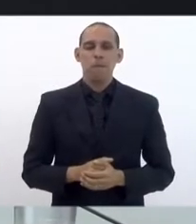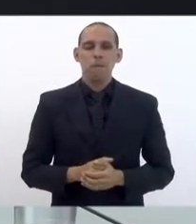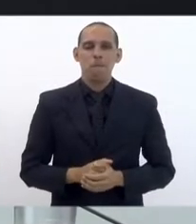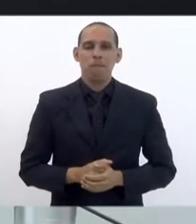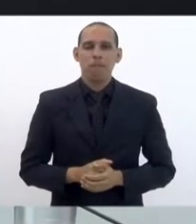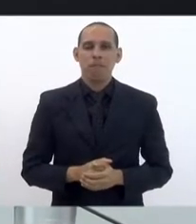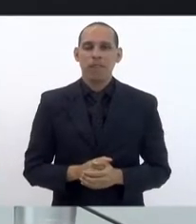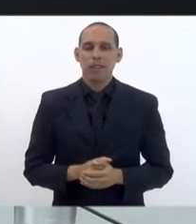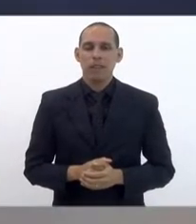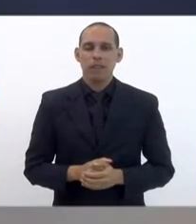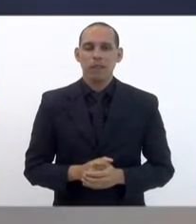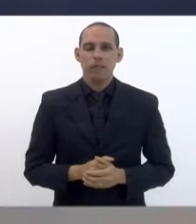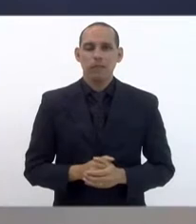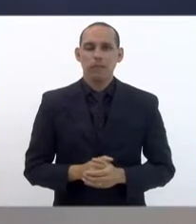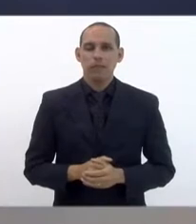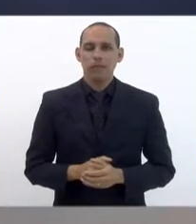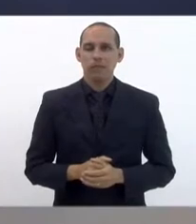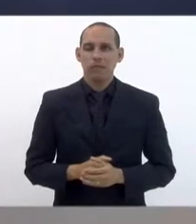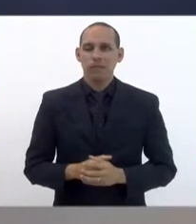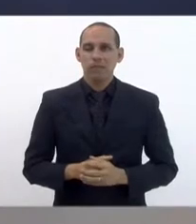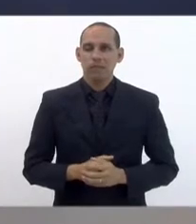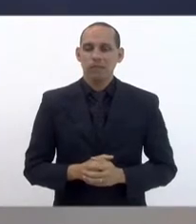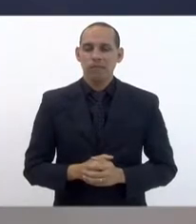Vamos votar.